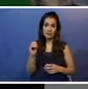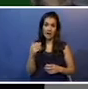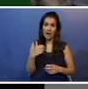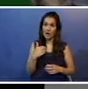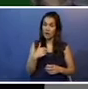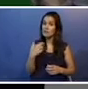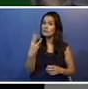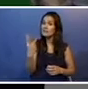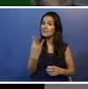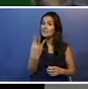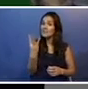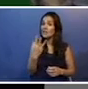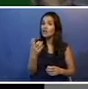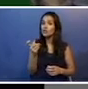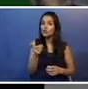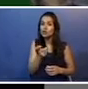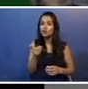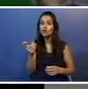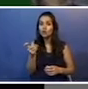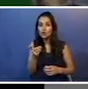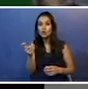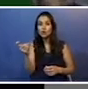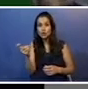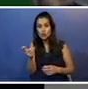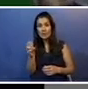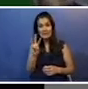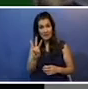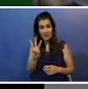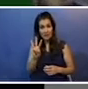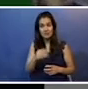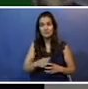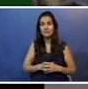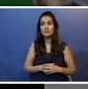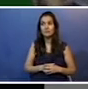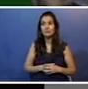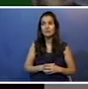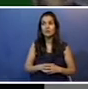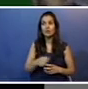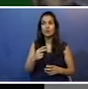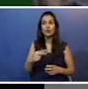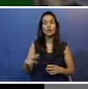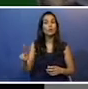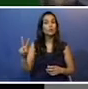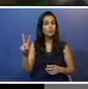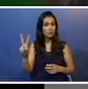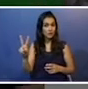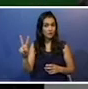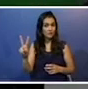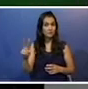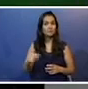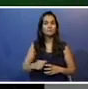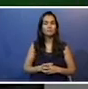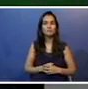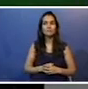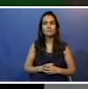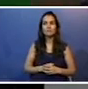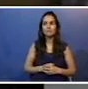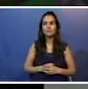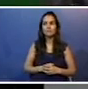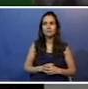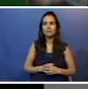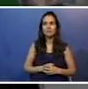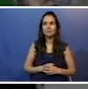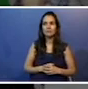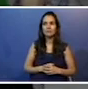procurar 3 letrinhas X e mais um V para formar o 35. Então, olha